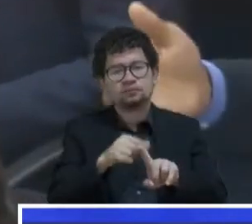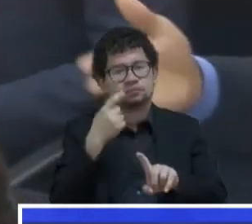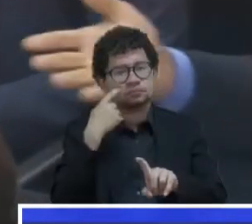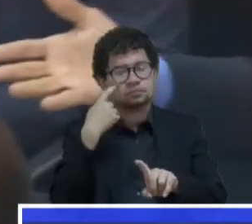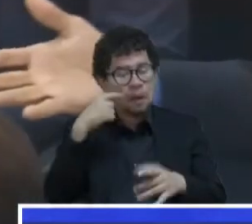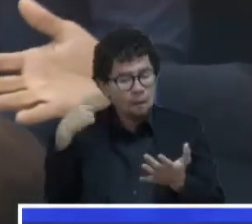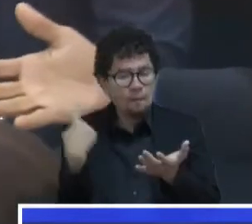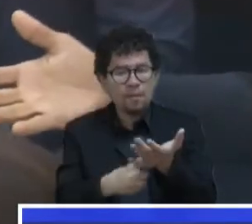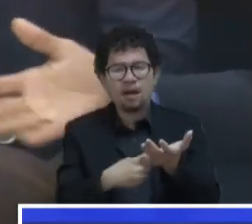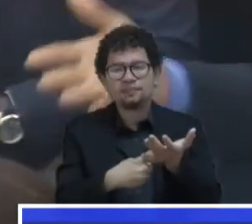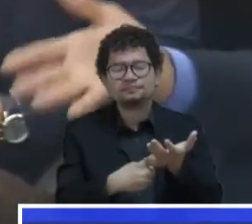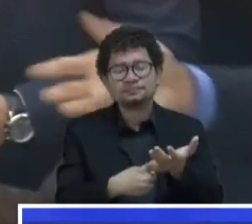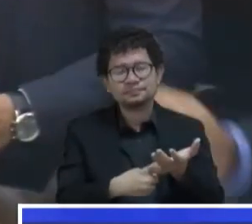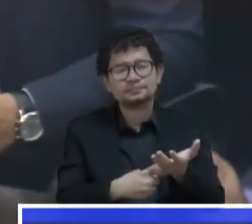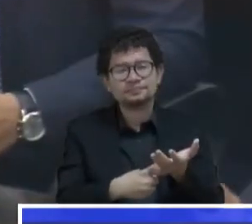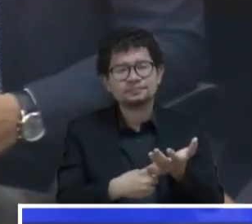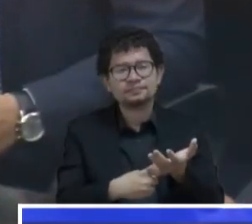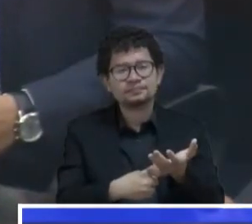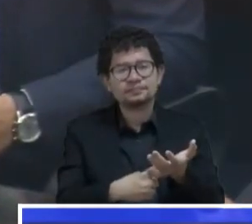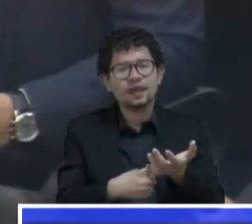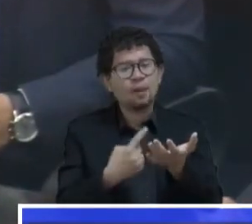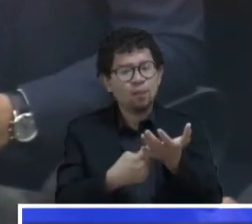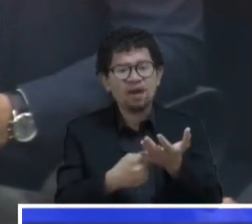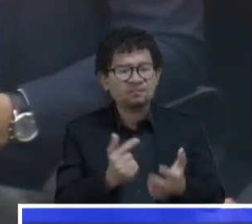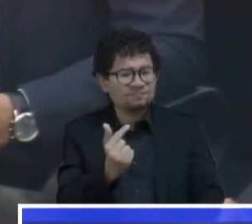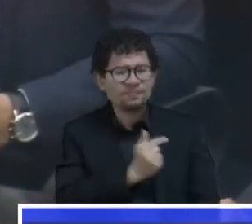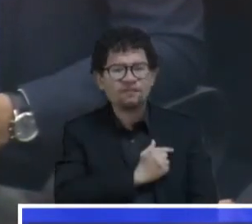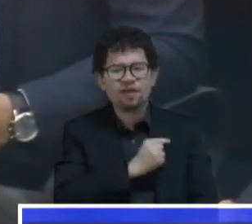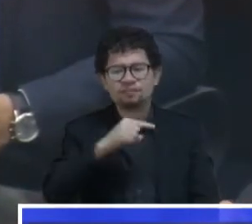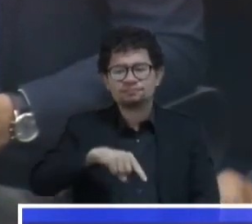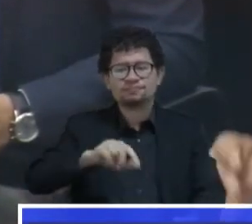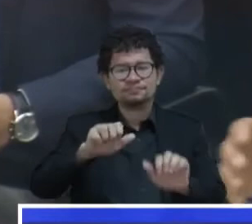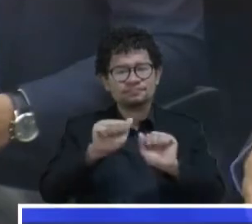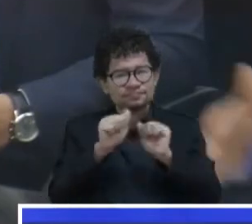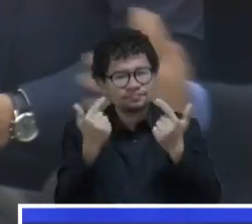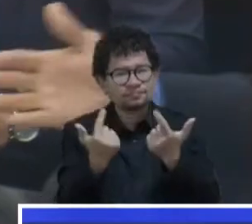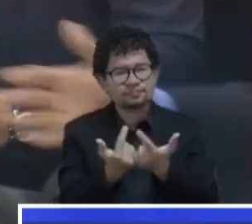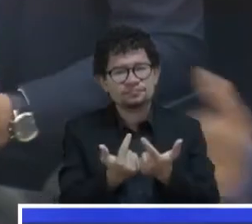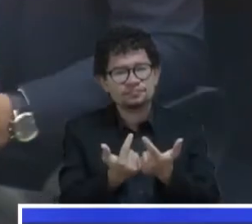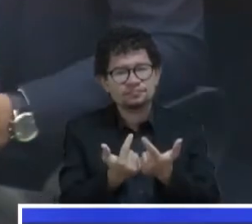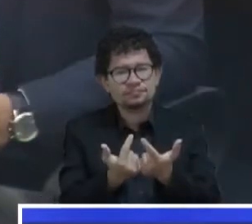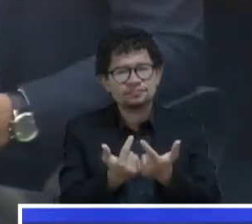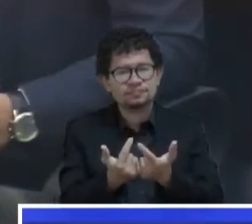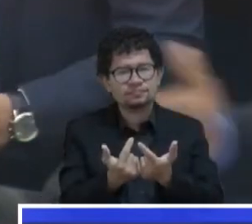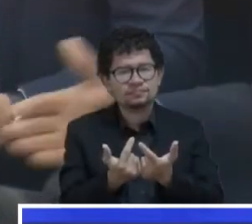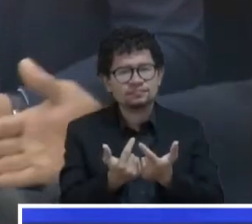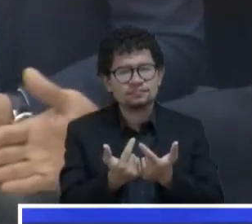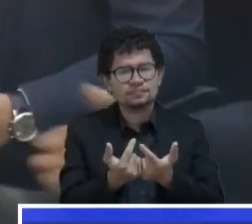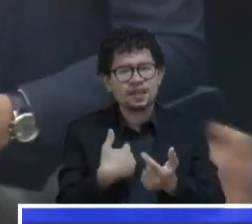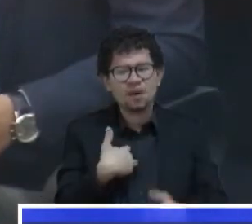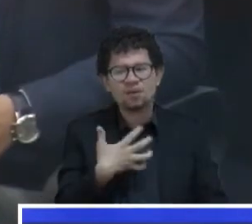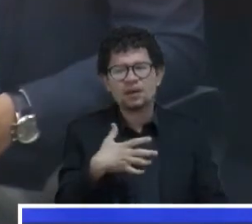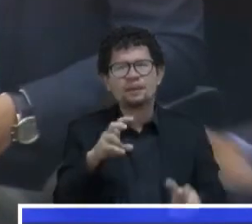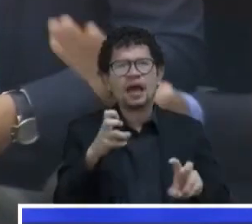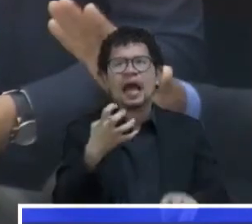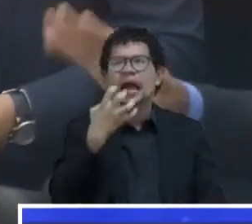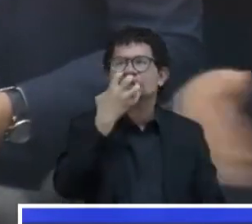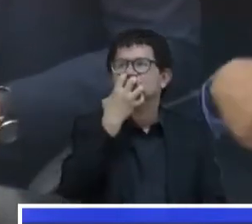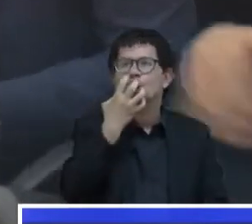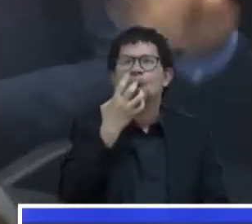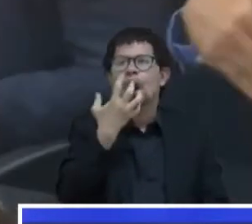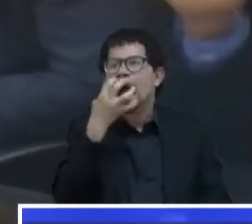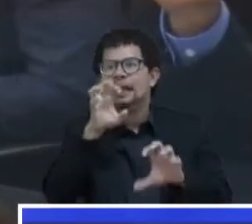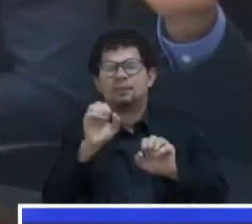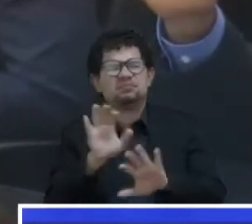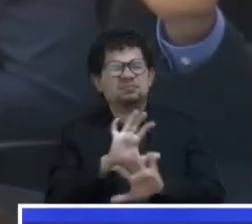Porque fica feio para essa casa. Não vou tratar aqui de cão e gato, como carruagem, de camelo, não. Isso